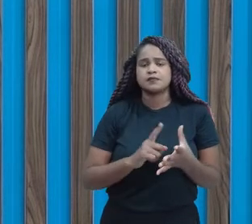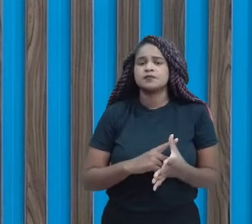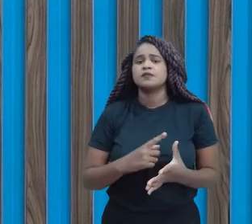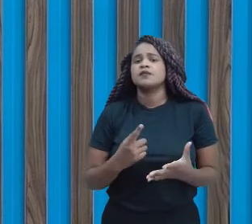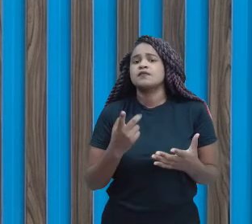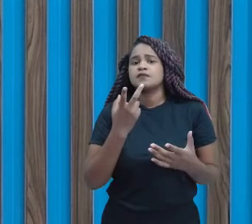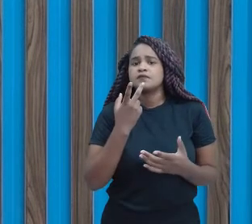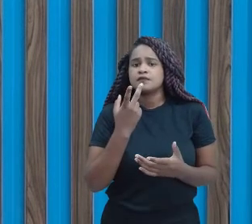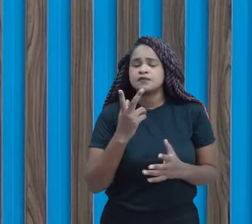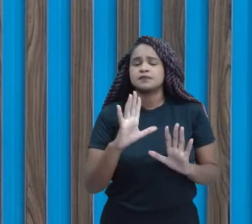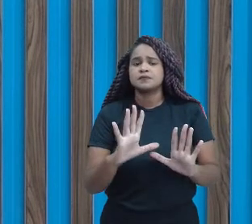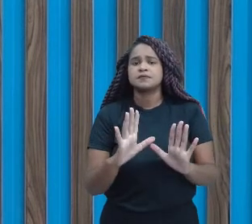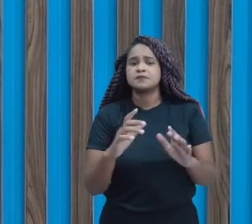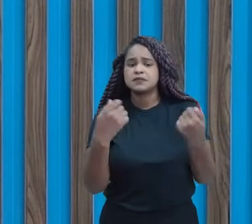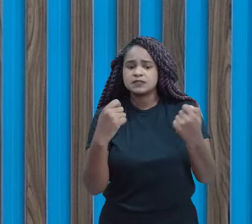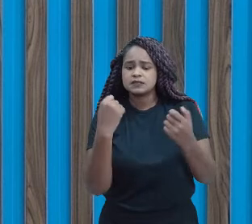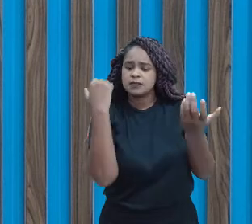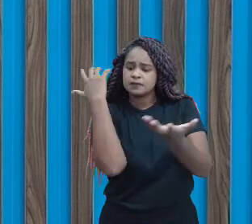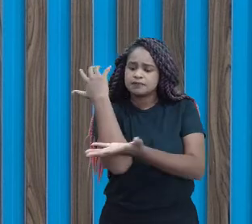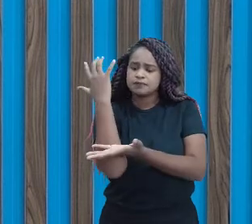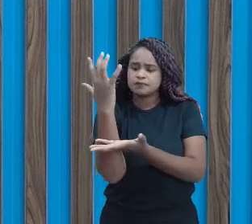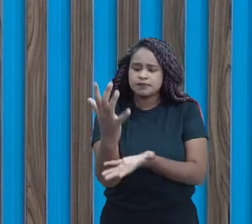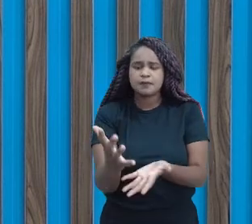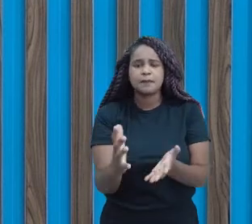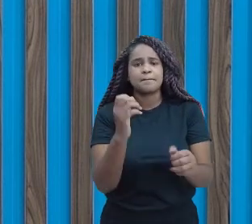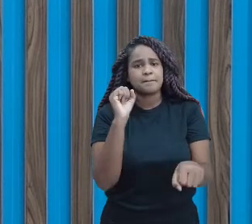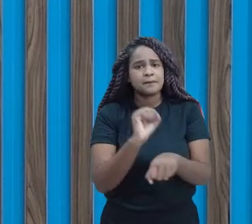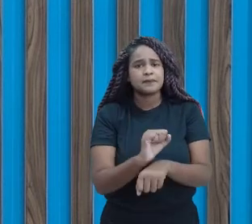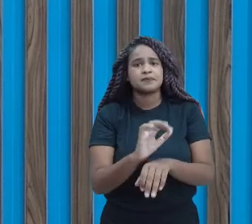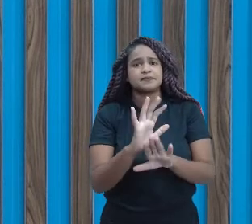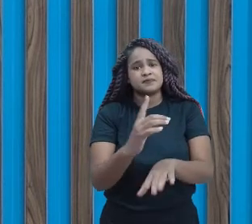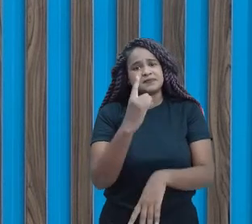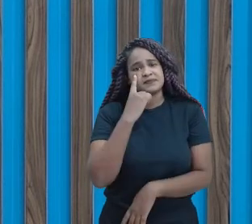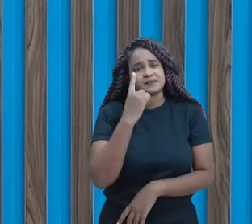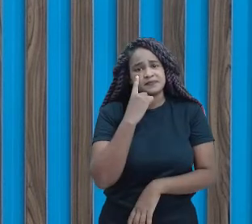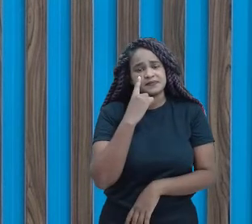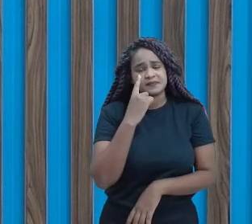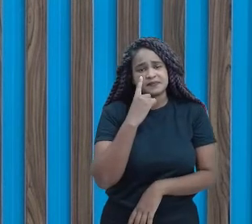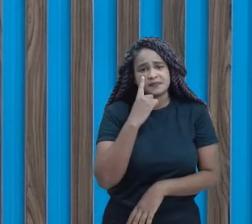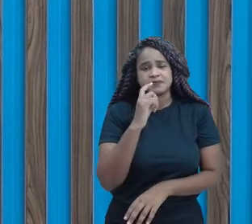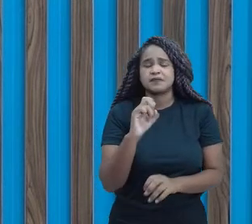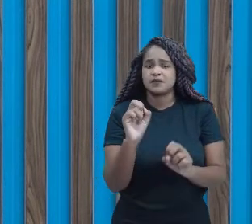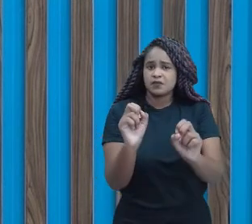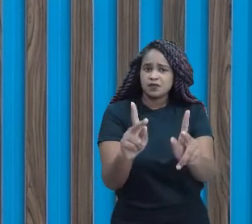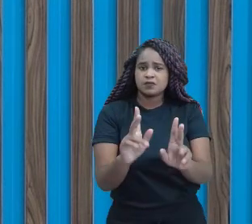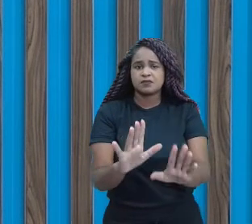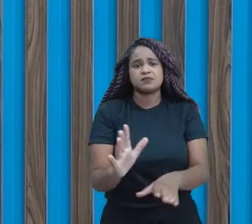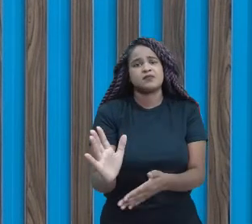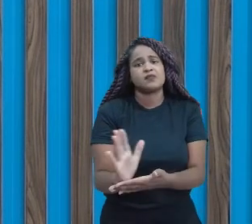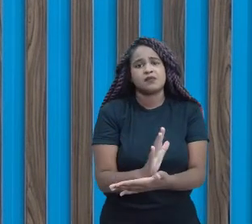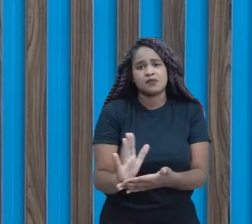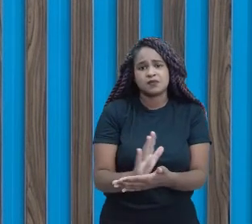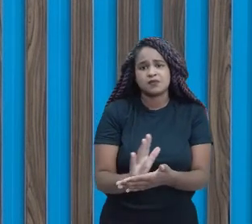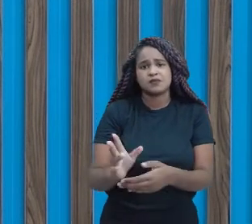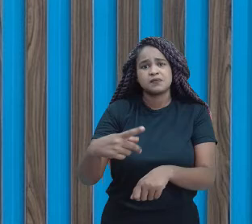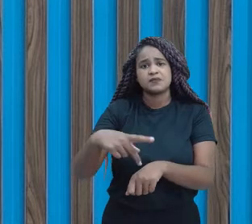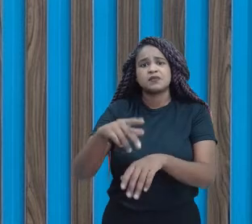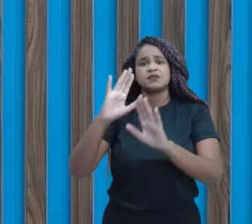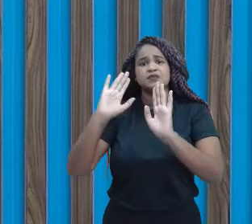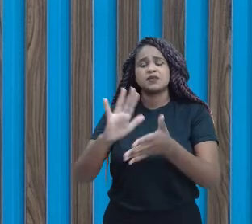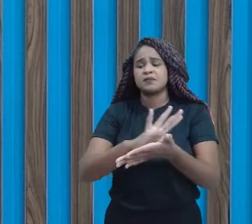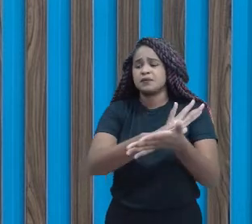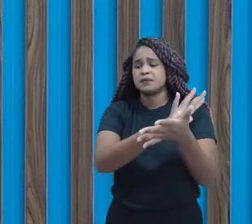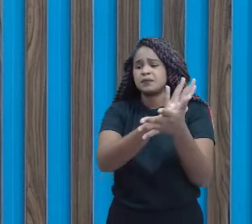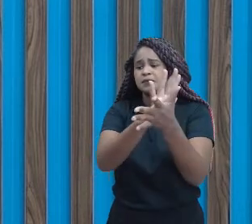mas se você parar para pensar, alguns desses países, eles já destruíram quase que 95% de suas florestas.